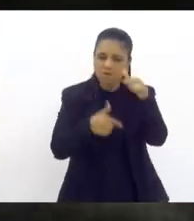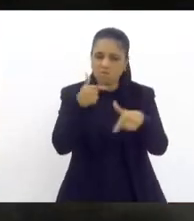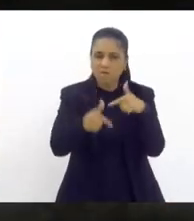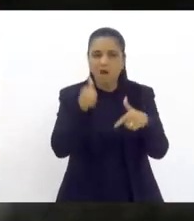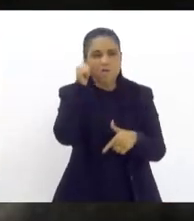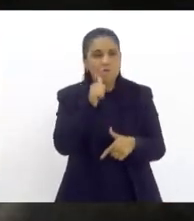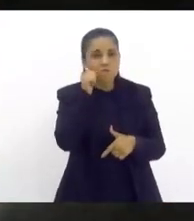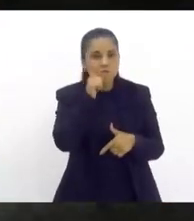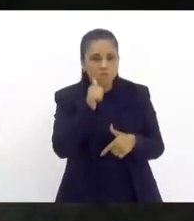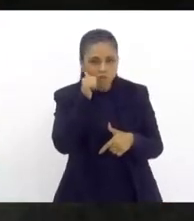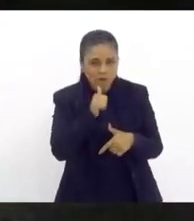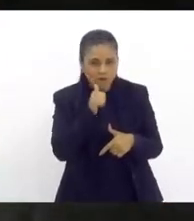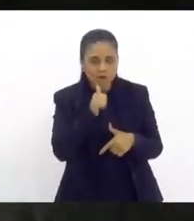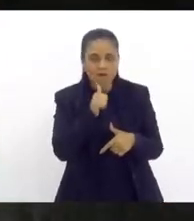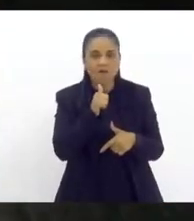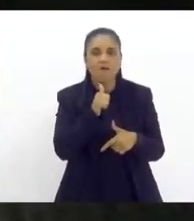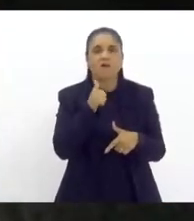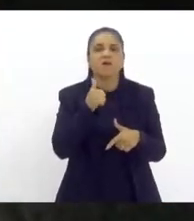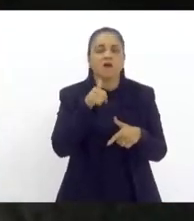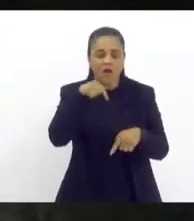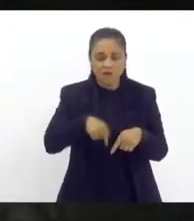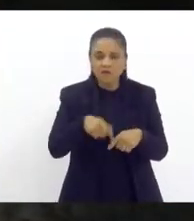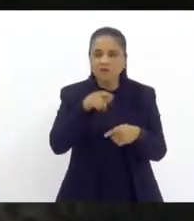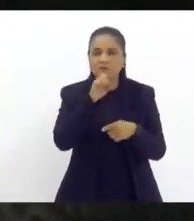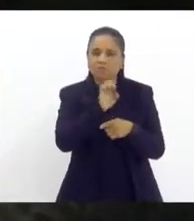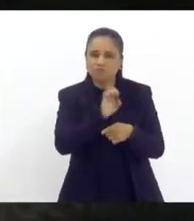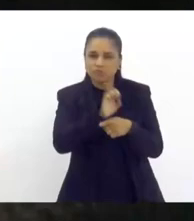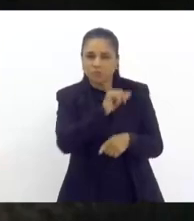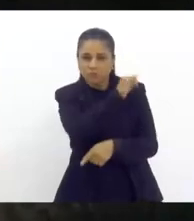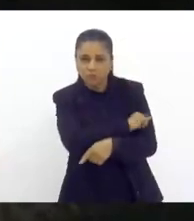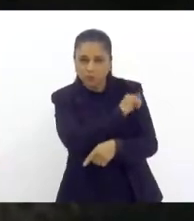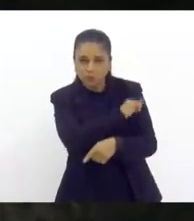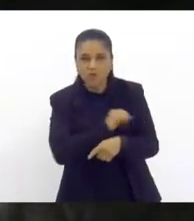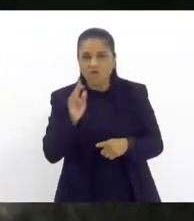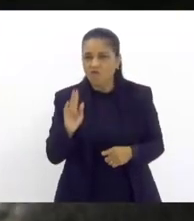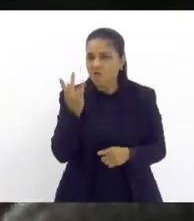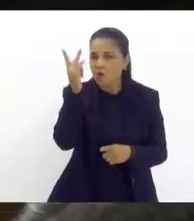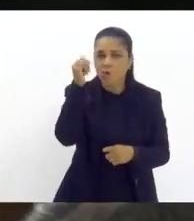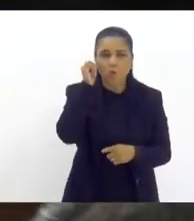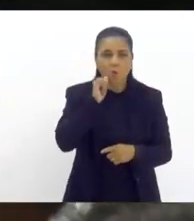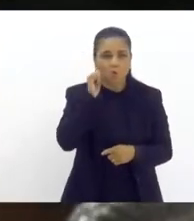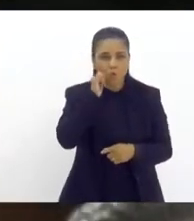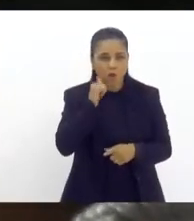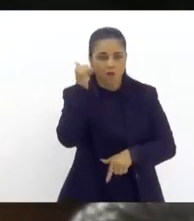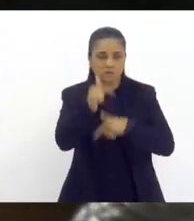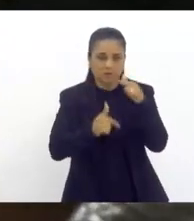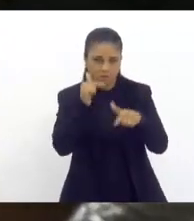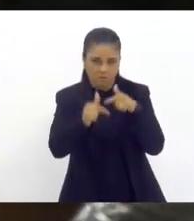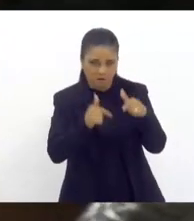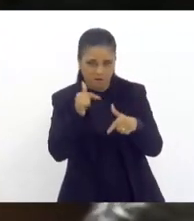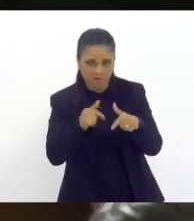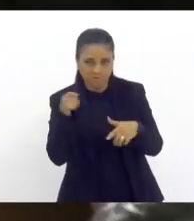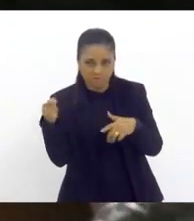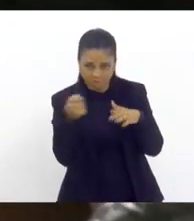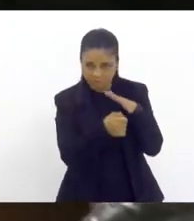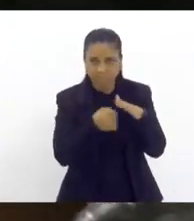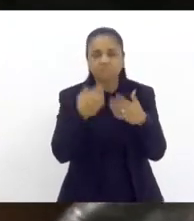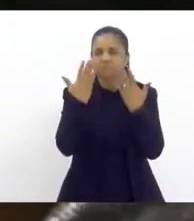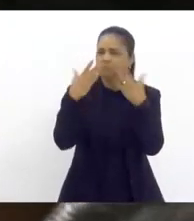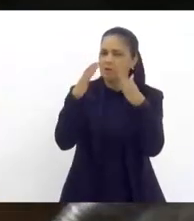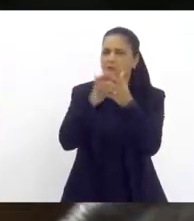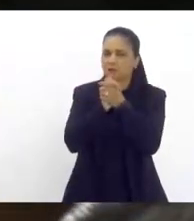para que nós possamos ter um Rio de Janeiro que valorize as trabalhadoras e o conjunto da classe trabalhadora. Parabéns, nobilíssima